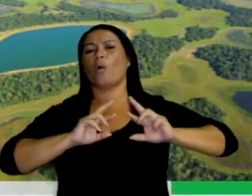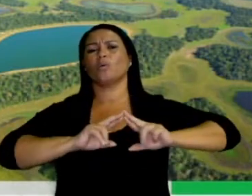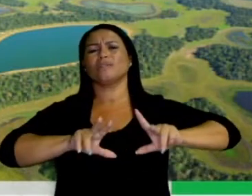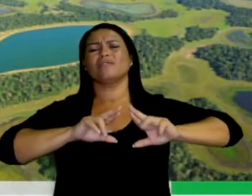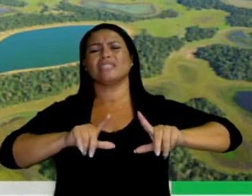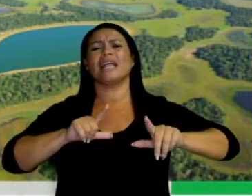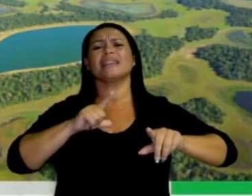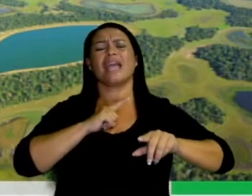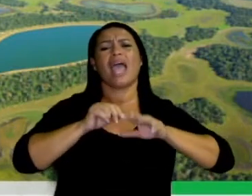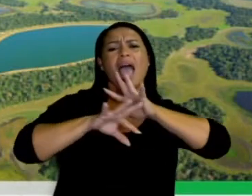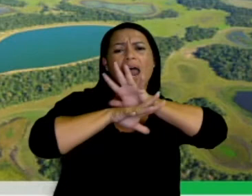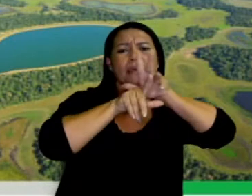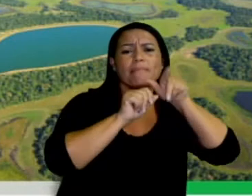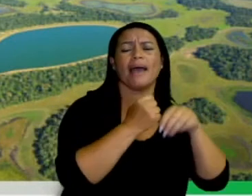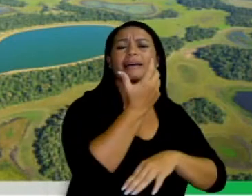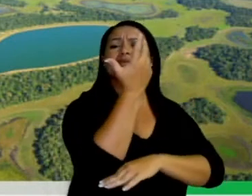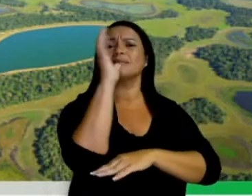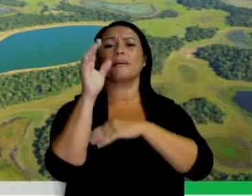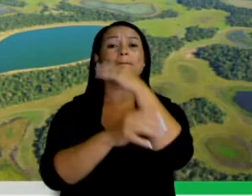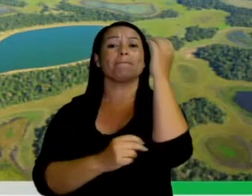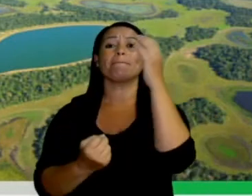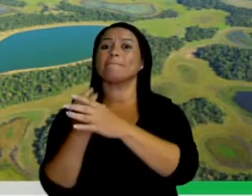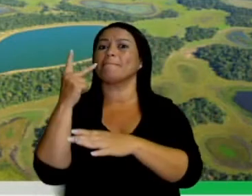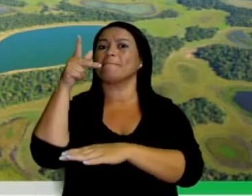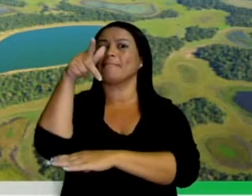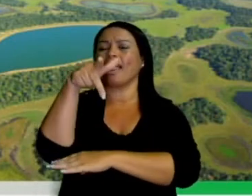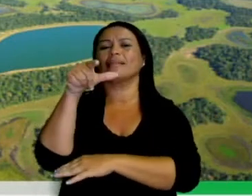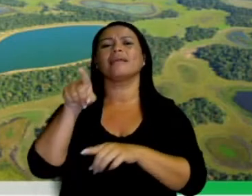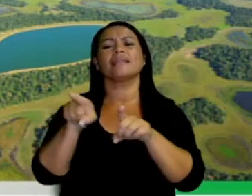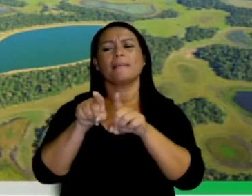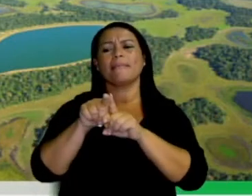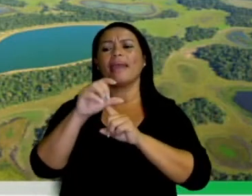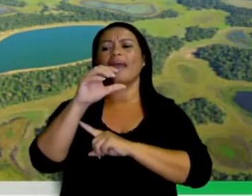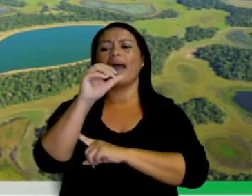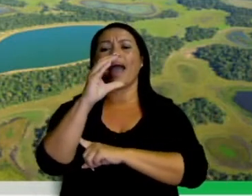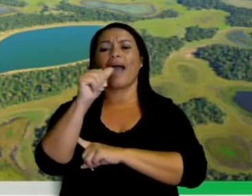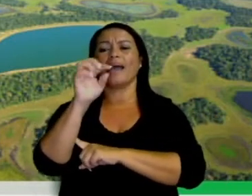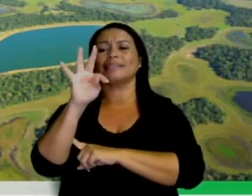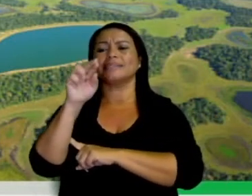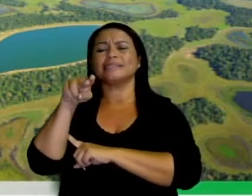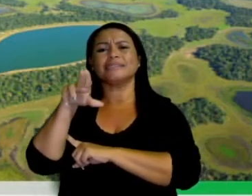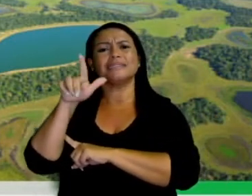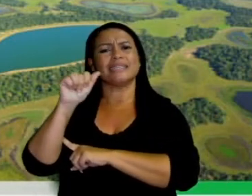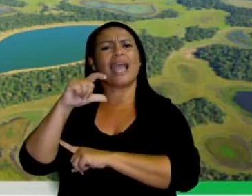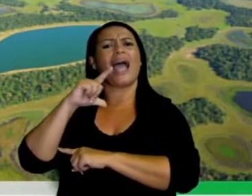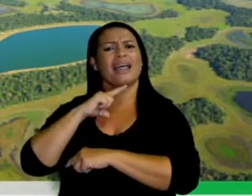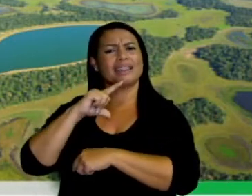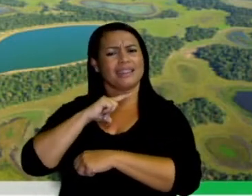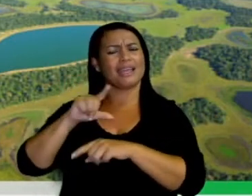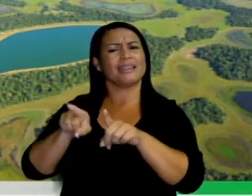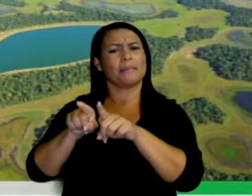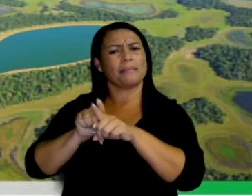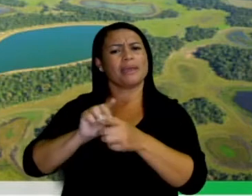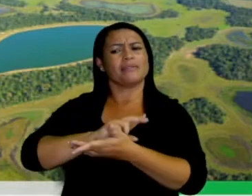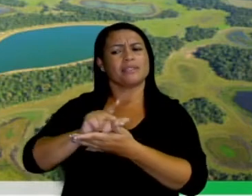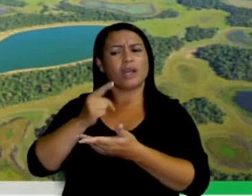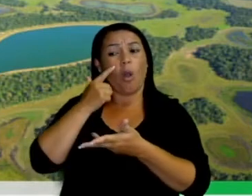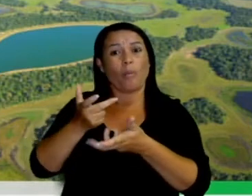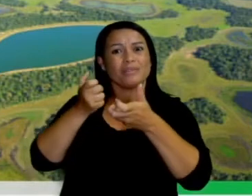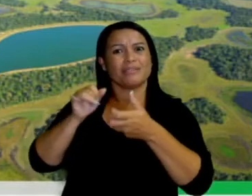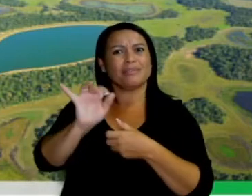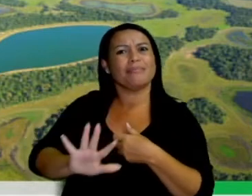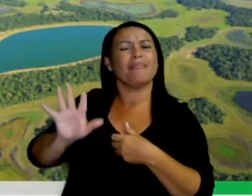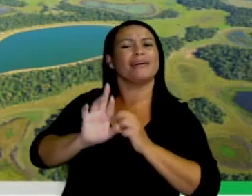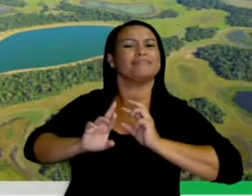de animais ou plantas. A caatinga é um bioma também com grande diversidade. Agora perceba como é a fisionomia